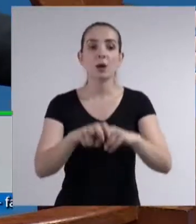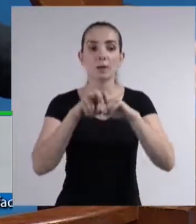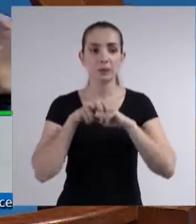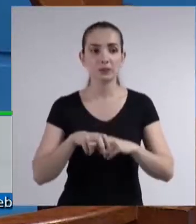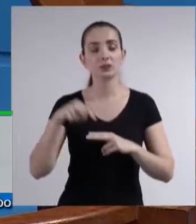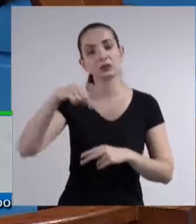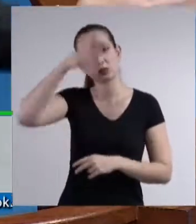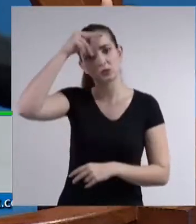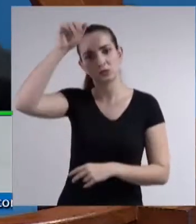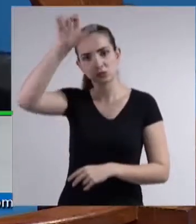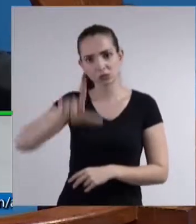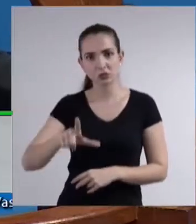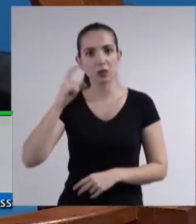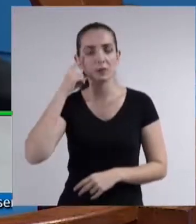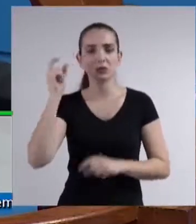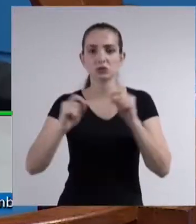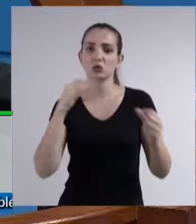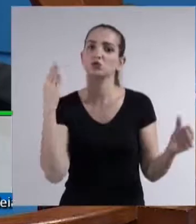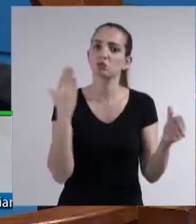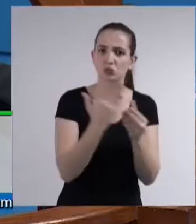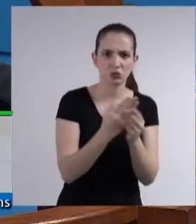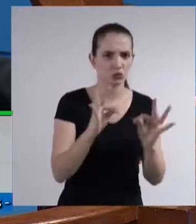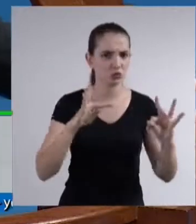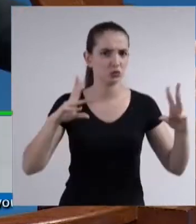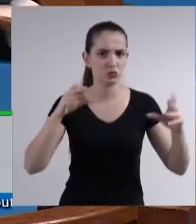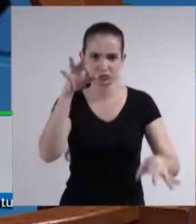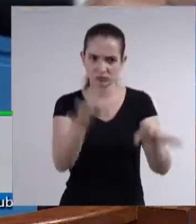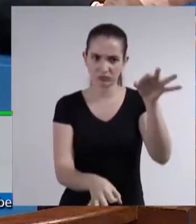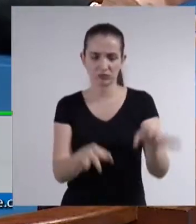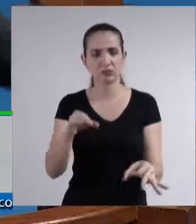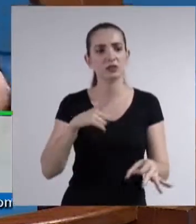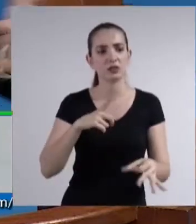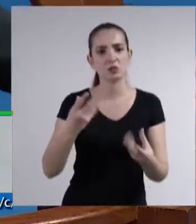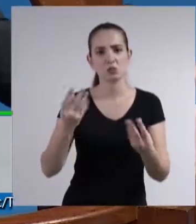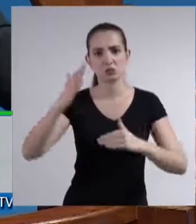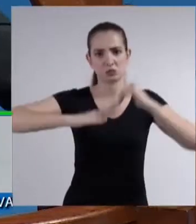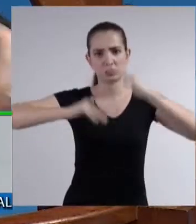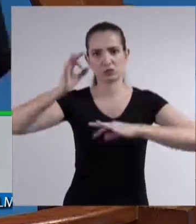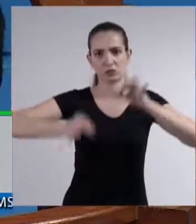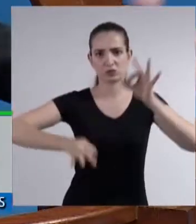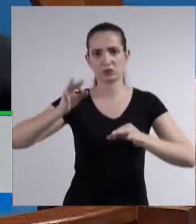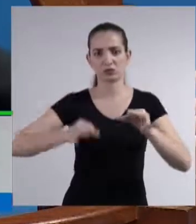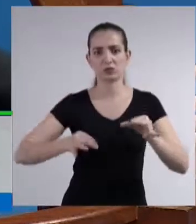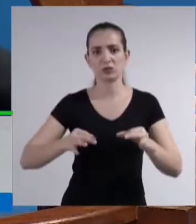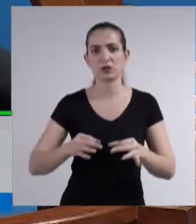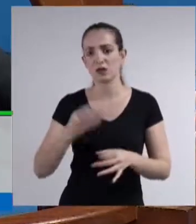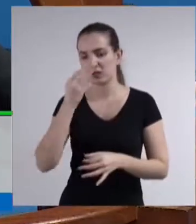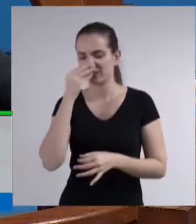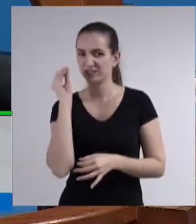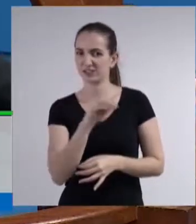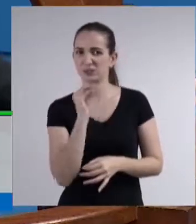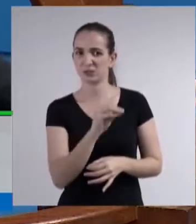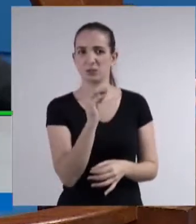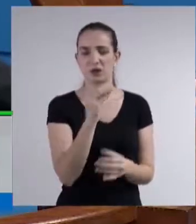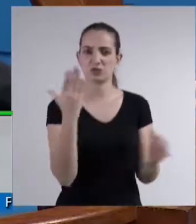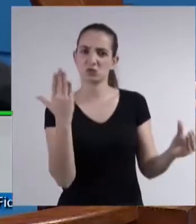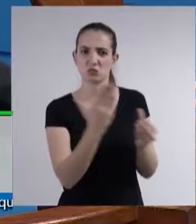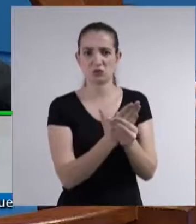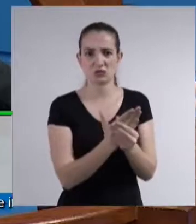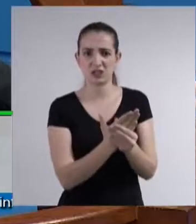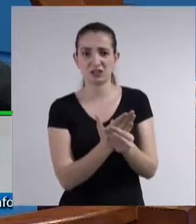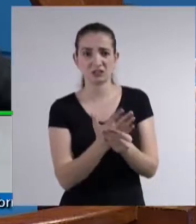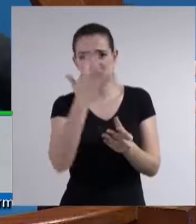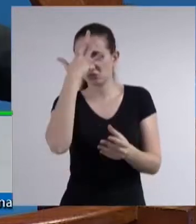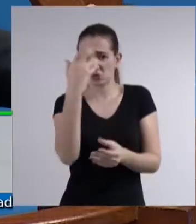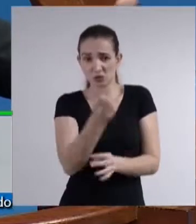os processos estão todos judicializados. E muitos juízes sentam em cima dos processos e nunca mais decidem,